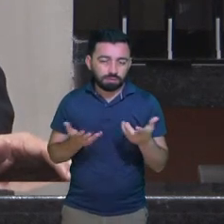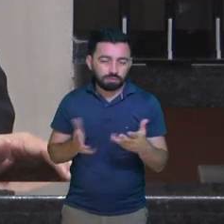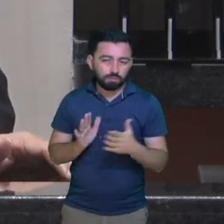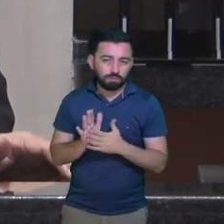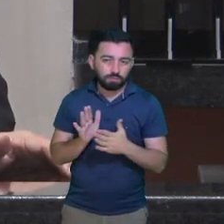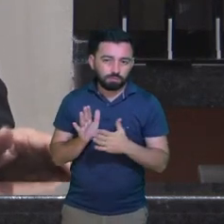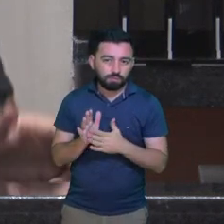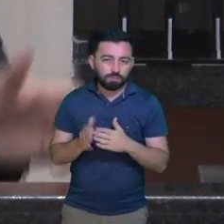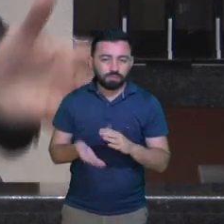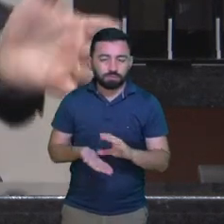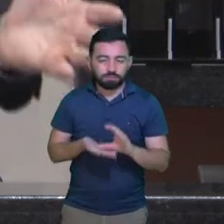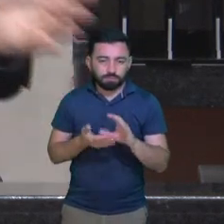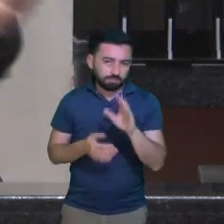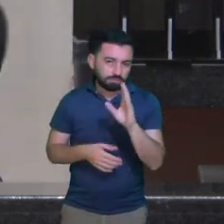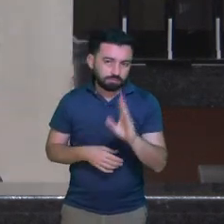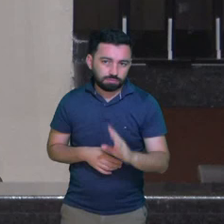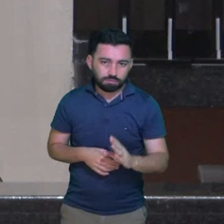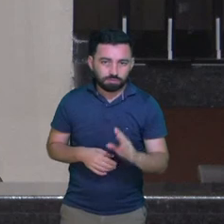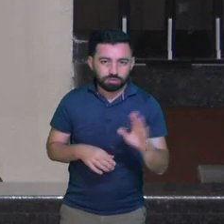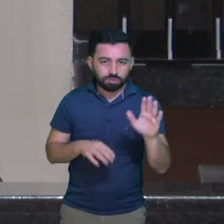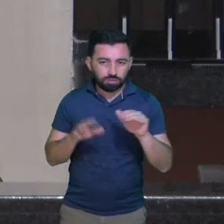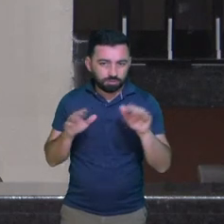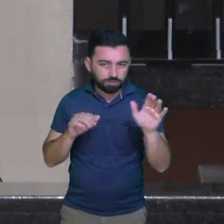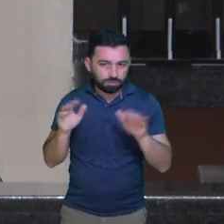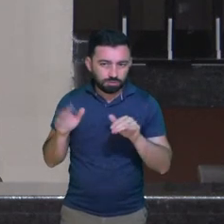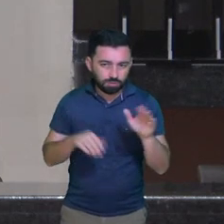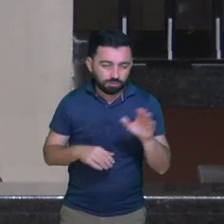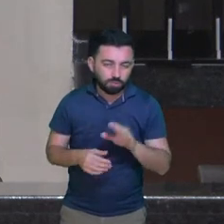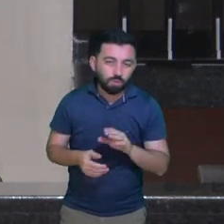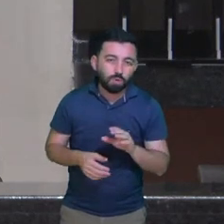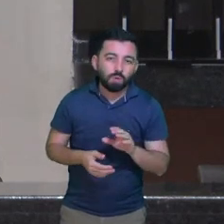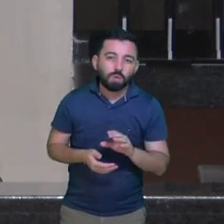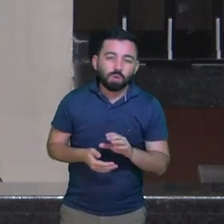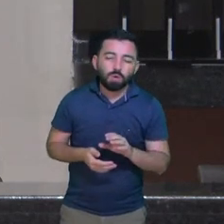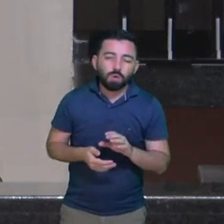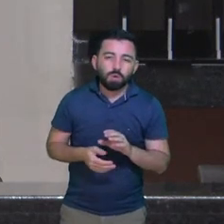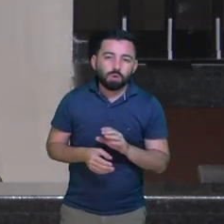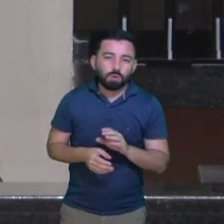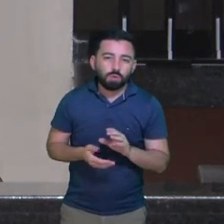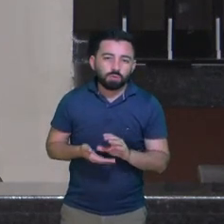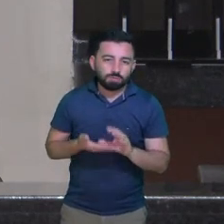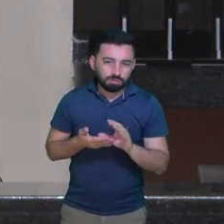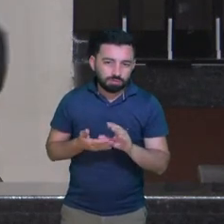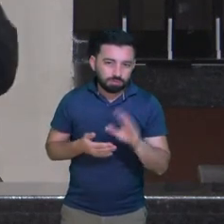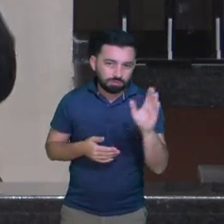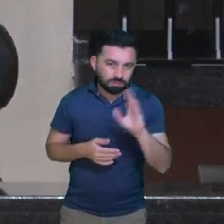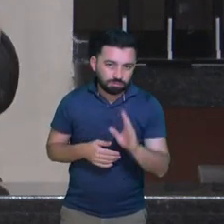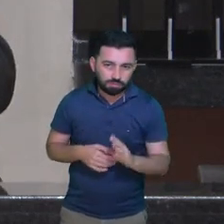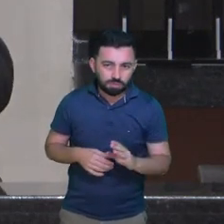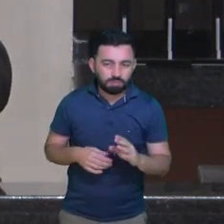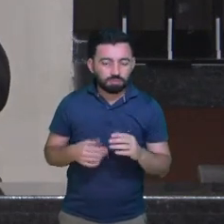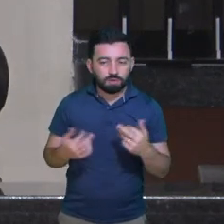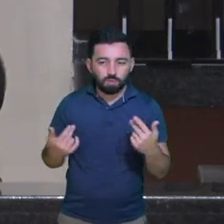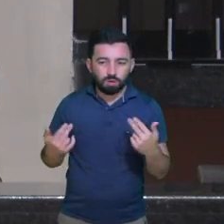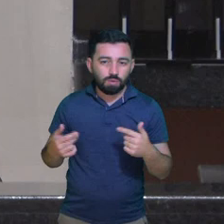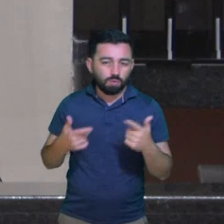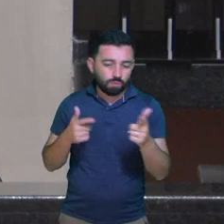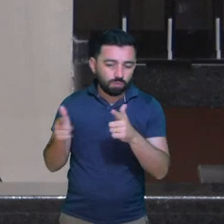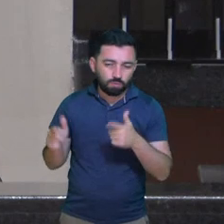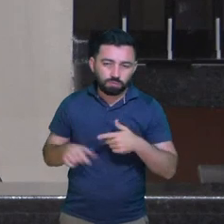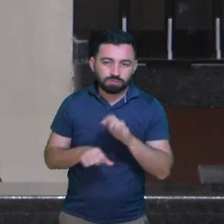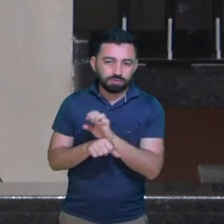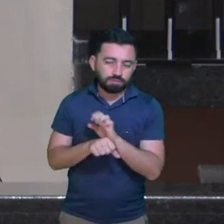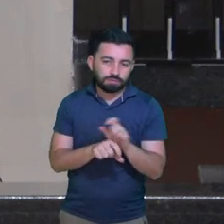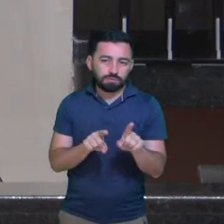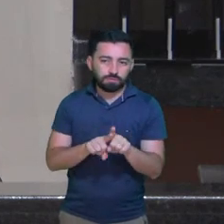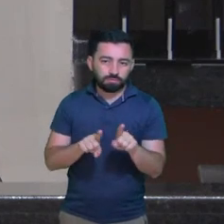Conselho Nacional que chame os conselhos estaduais para estar um movimento similar nos demais estados para que a